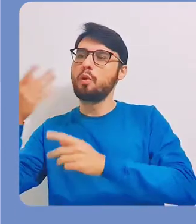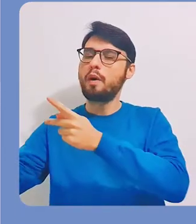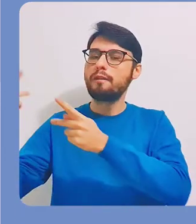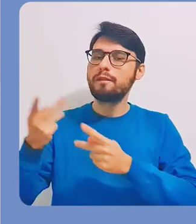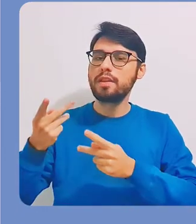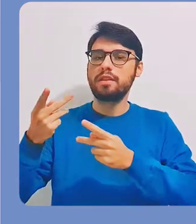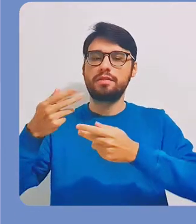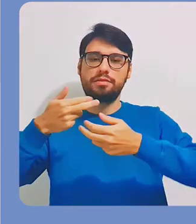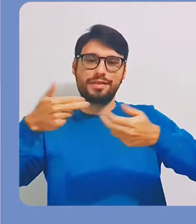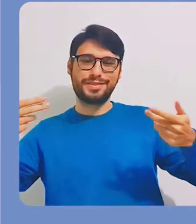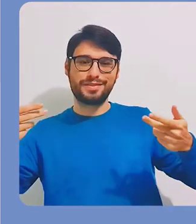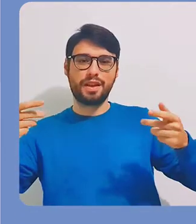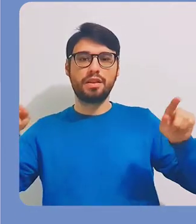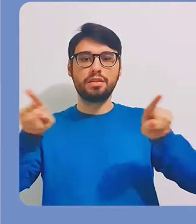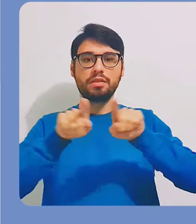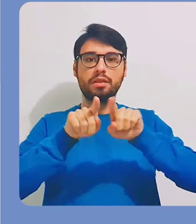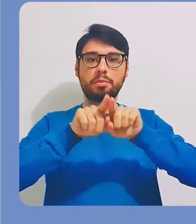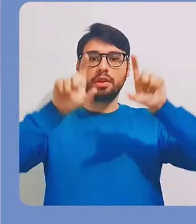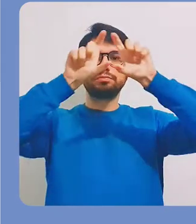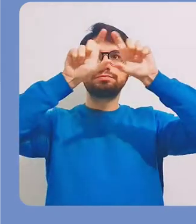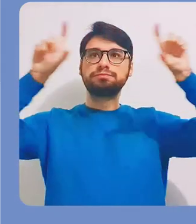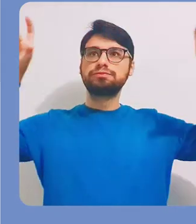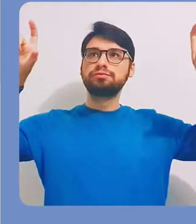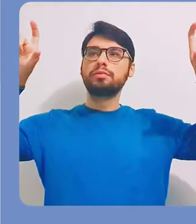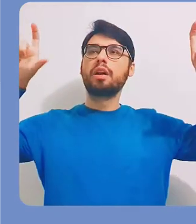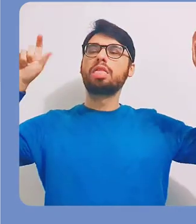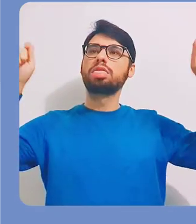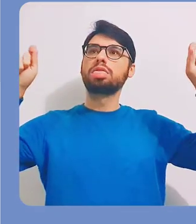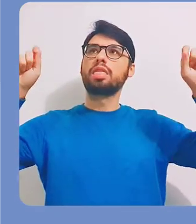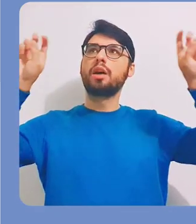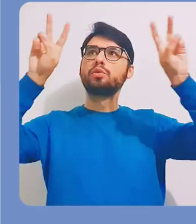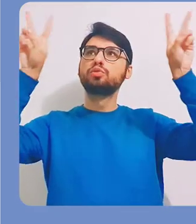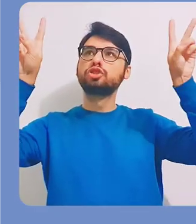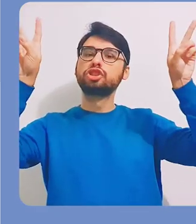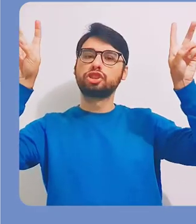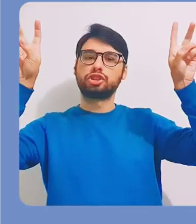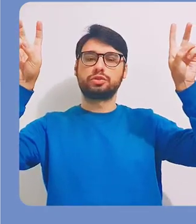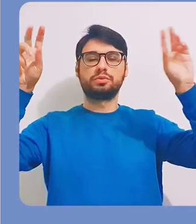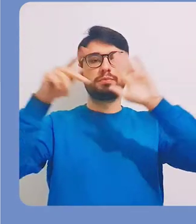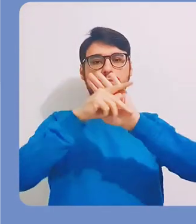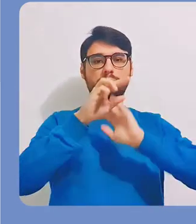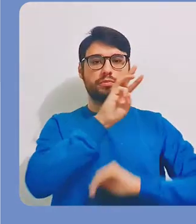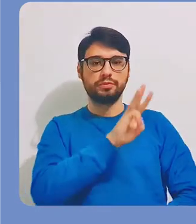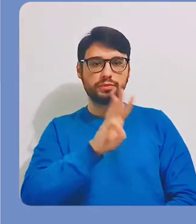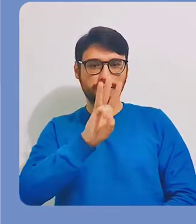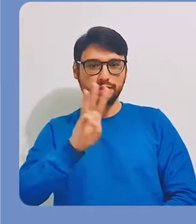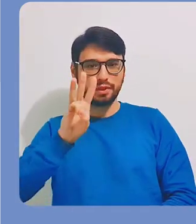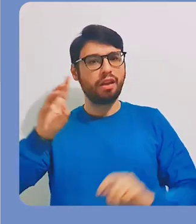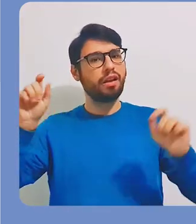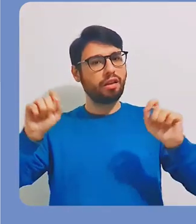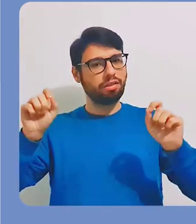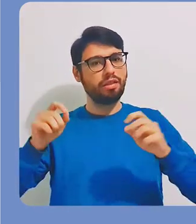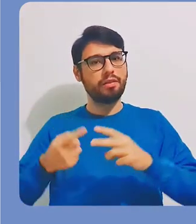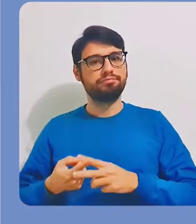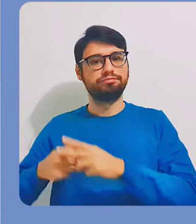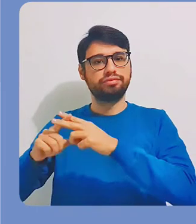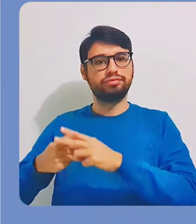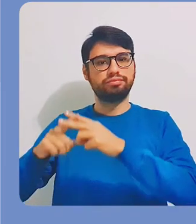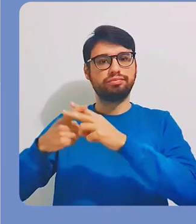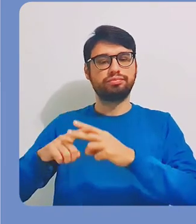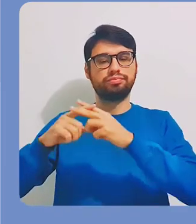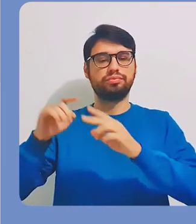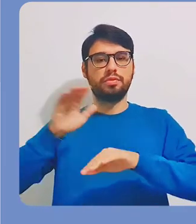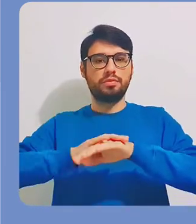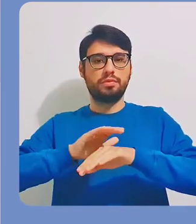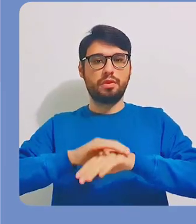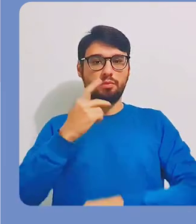de boas-vindas e na parte superior vai aparecer então o título do site. Todos estes itens,